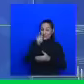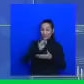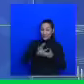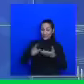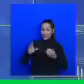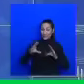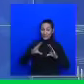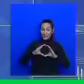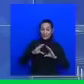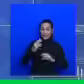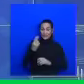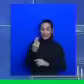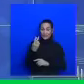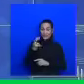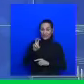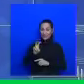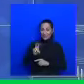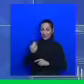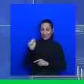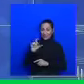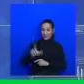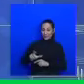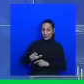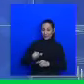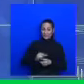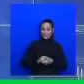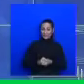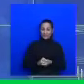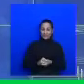Primeira saindo, 25, bola azul.